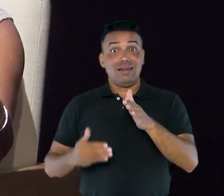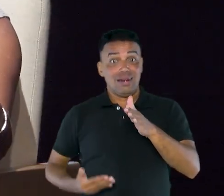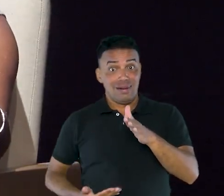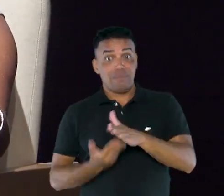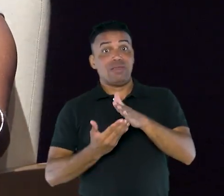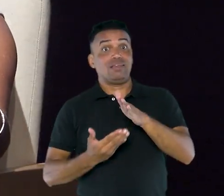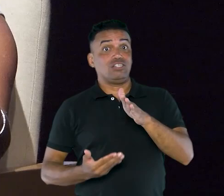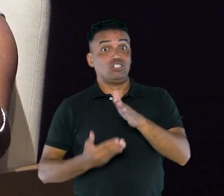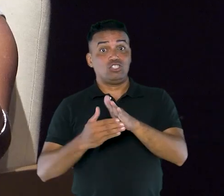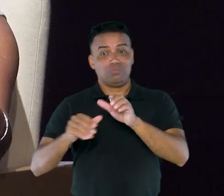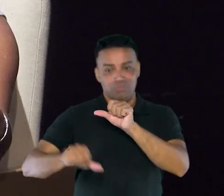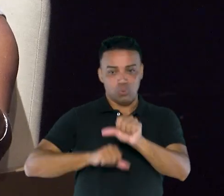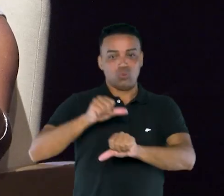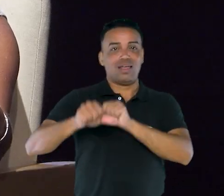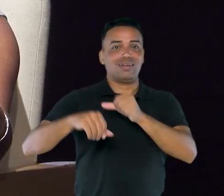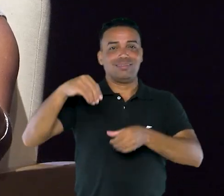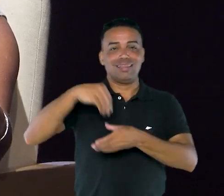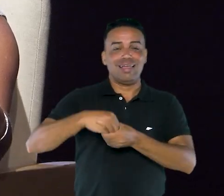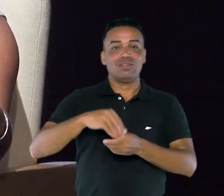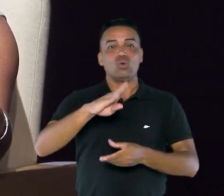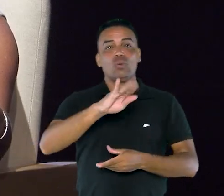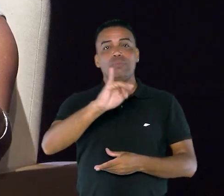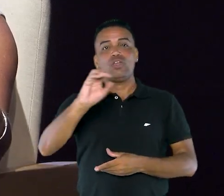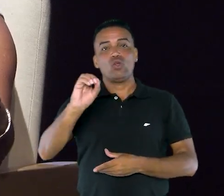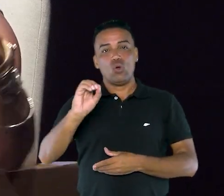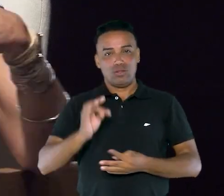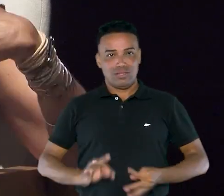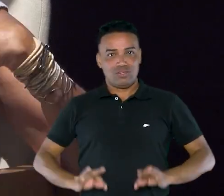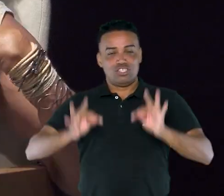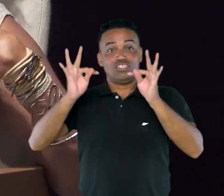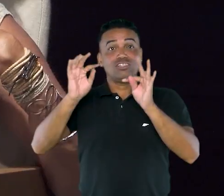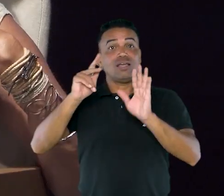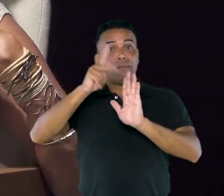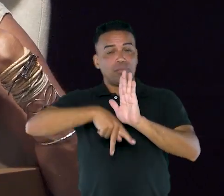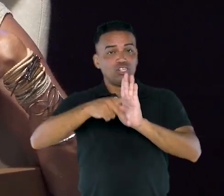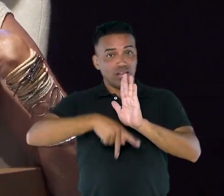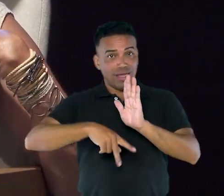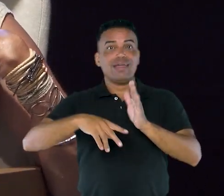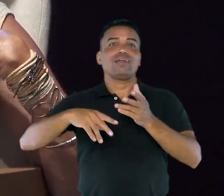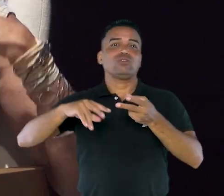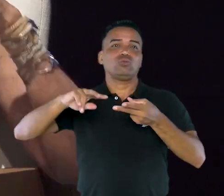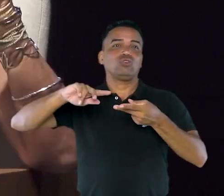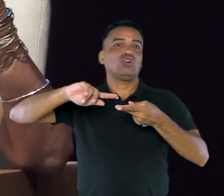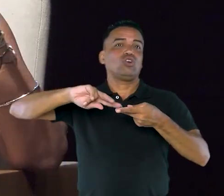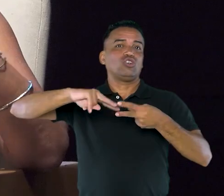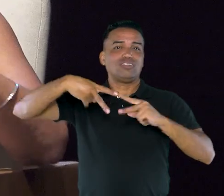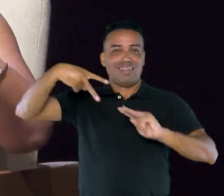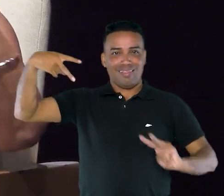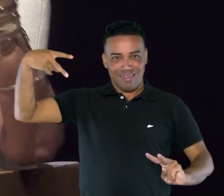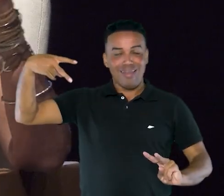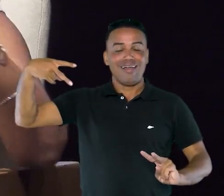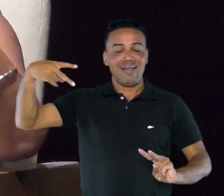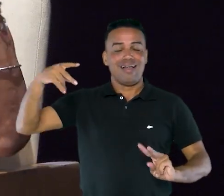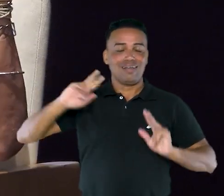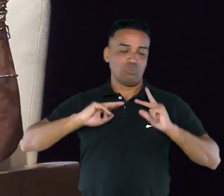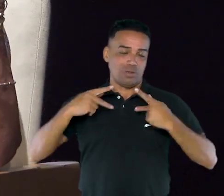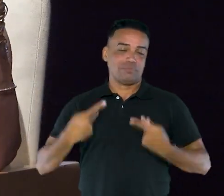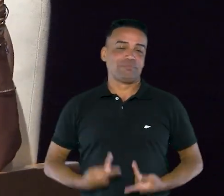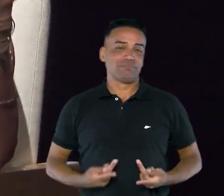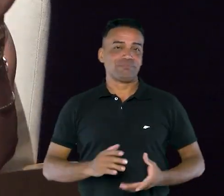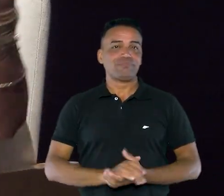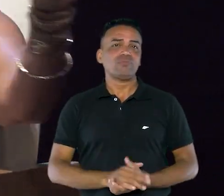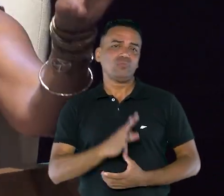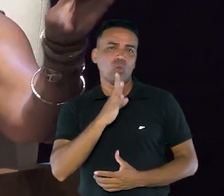barreira, que era uma barreira enorme que existia na biotecnologia, que era, a gente tinha feito o projeto Genoma Humano, que beleza, agora a gente já conhece o